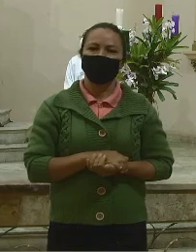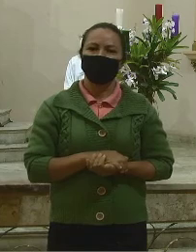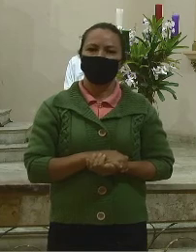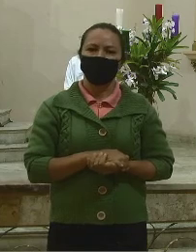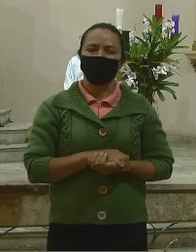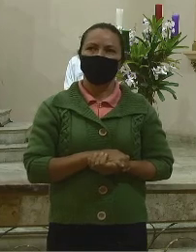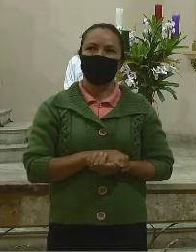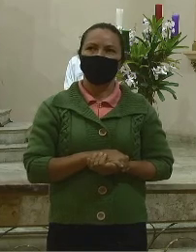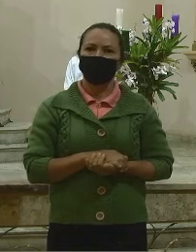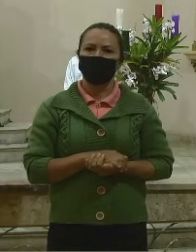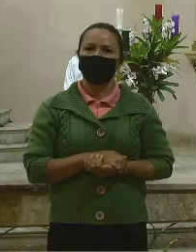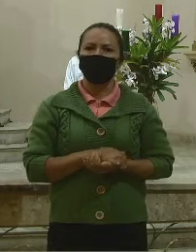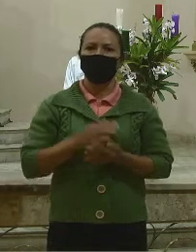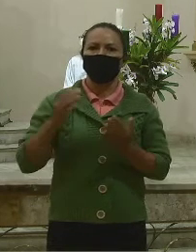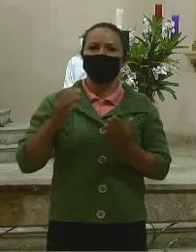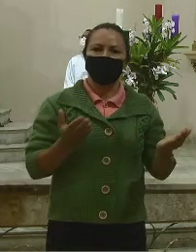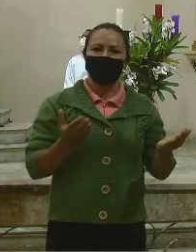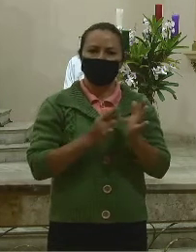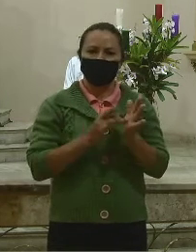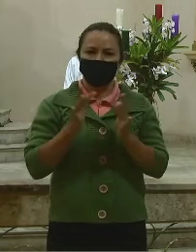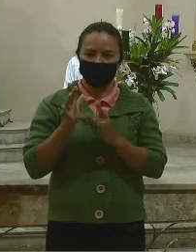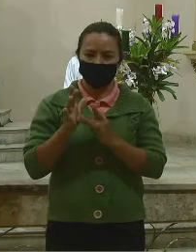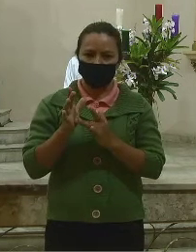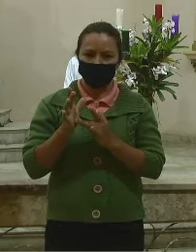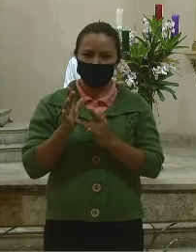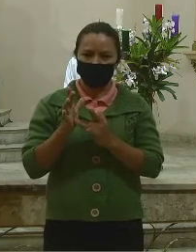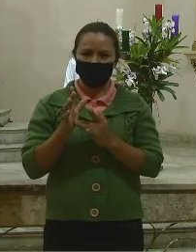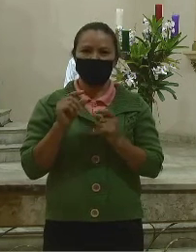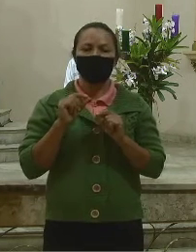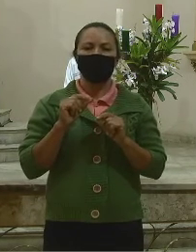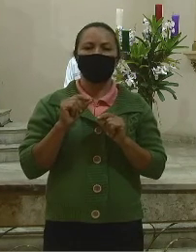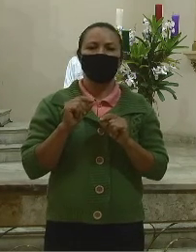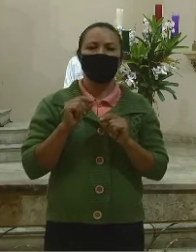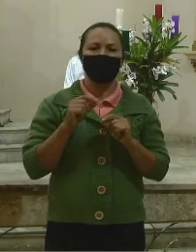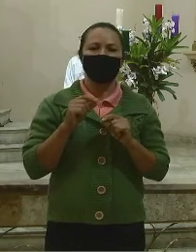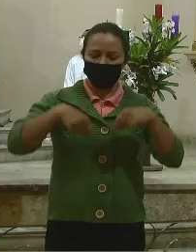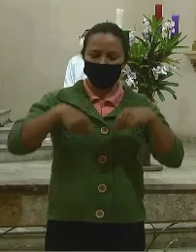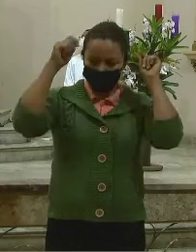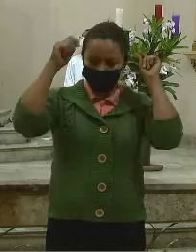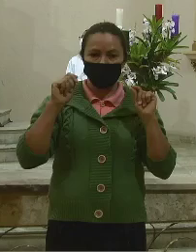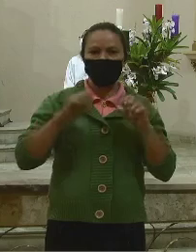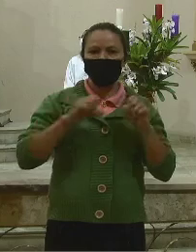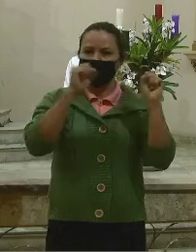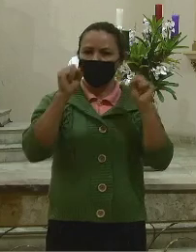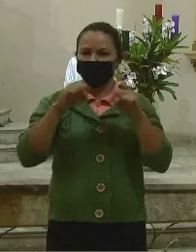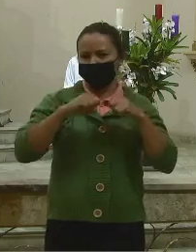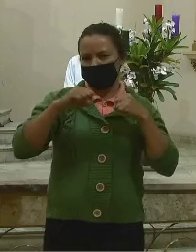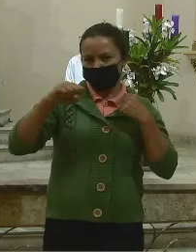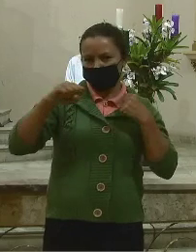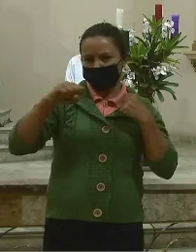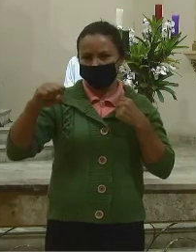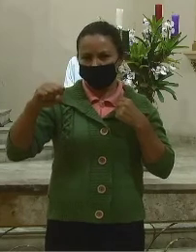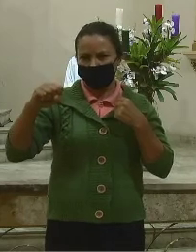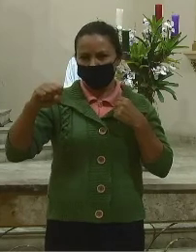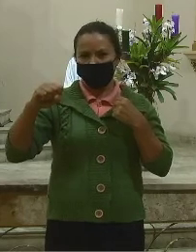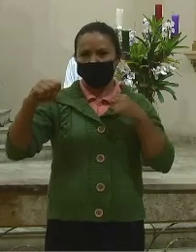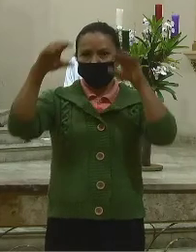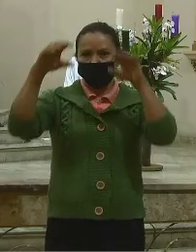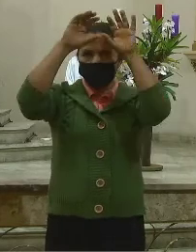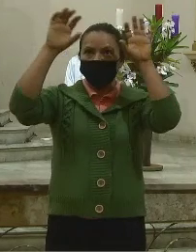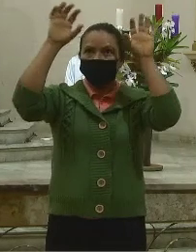o menino Jesus frágil, mas revestido do poder infinito que vem dos